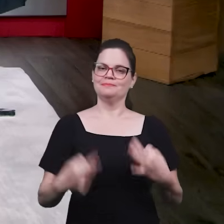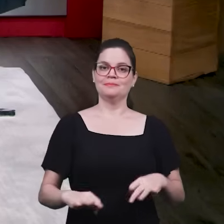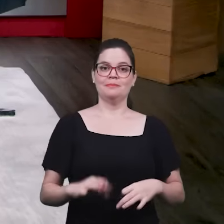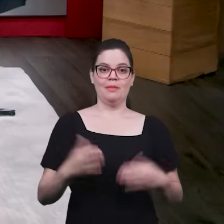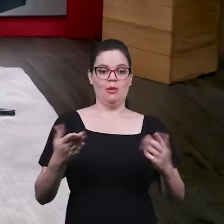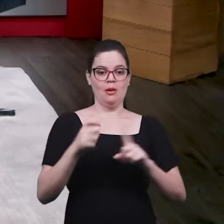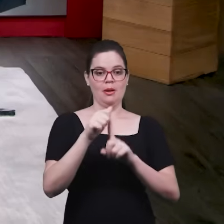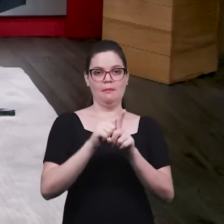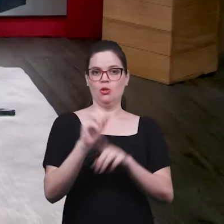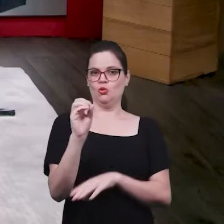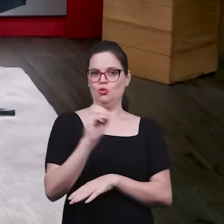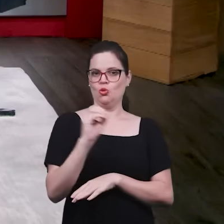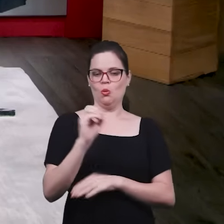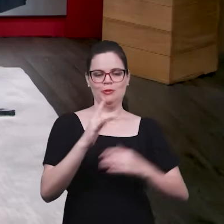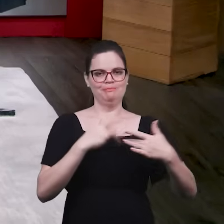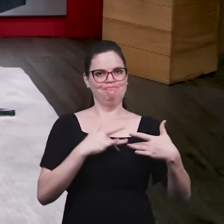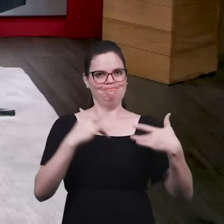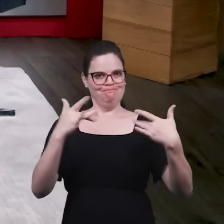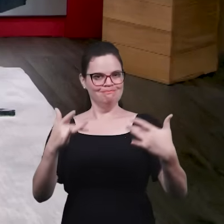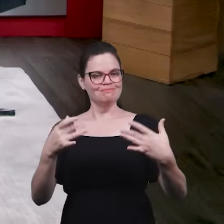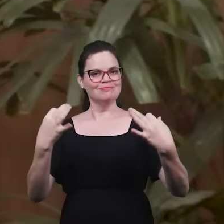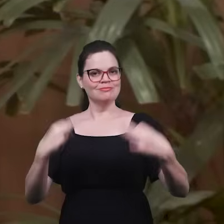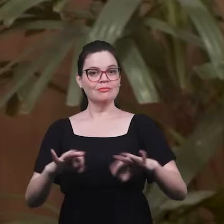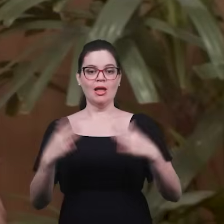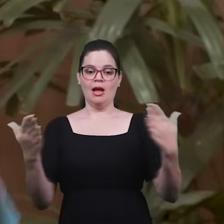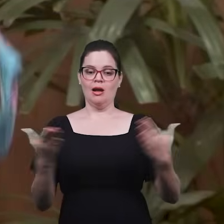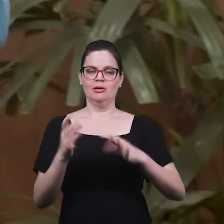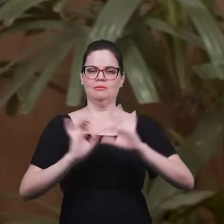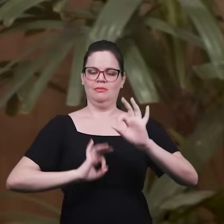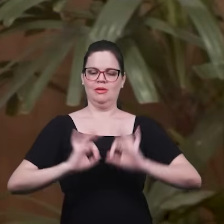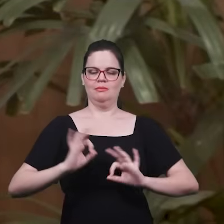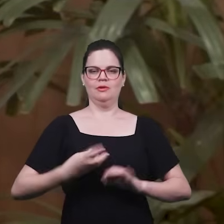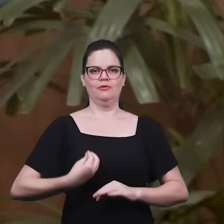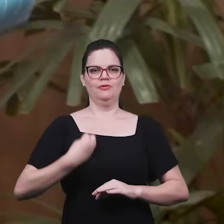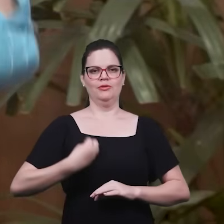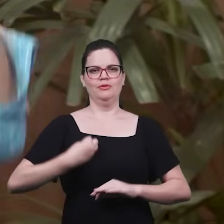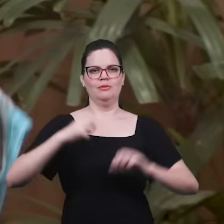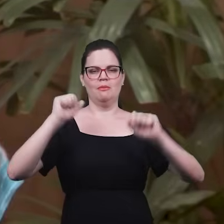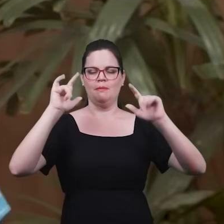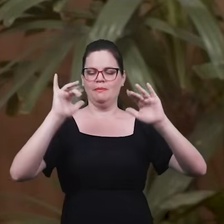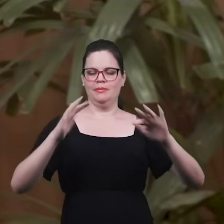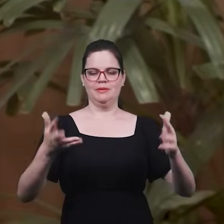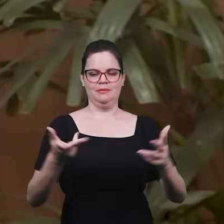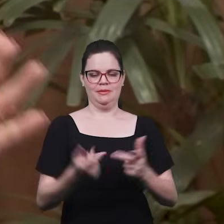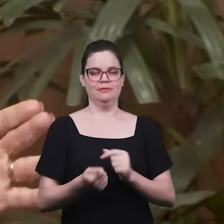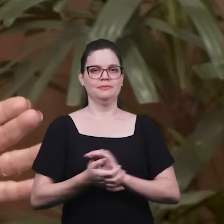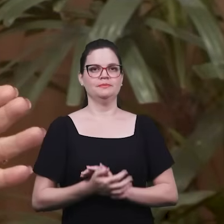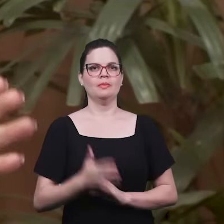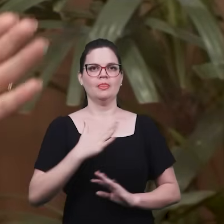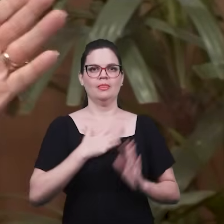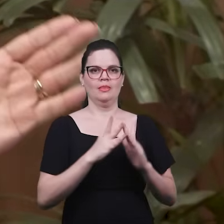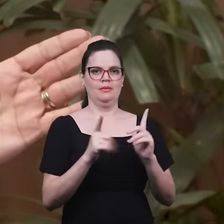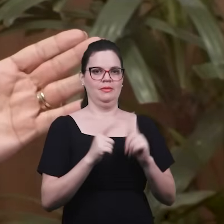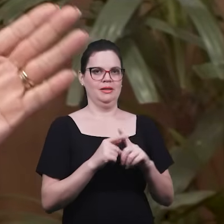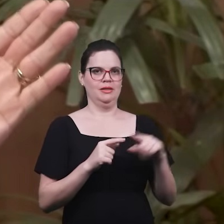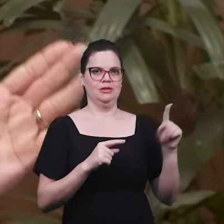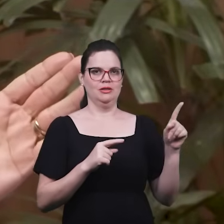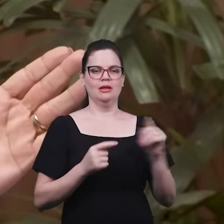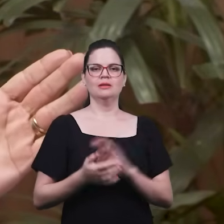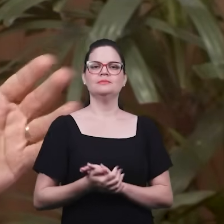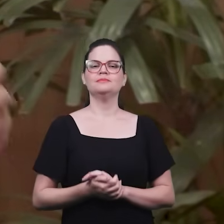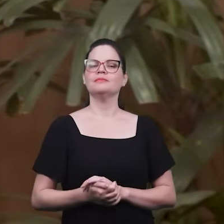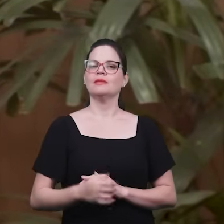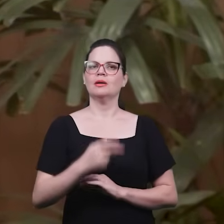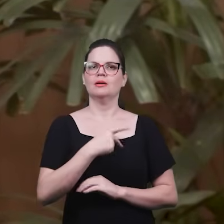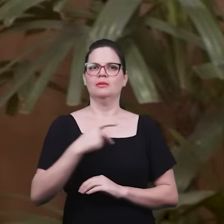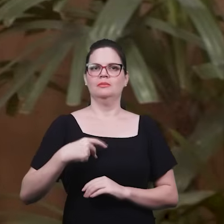dedicação e agora estamos nos preparando para viver uma outra bênção. Lá na minha igreja, nosso pastor Carmo, pastor muito